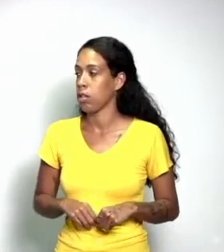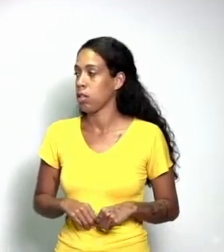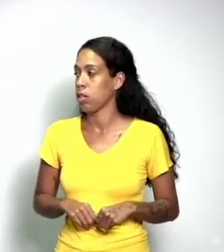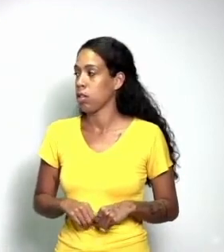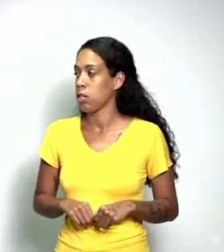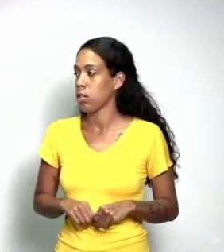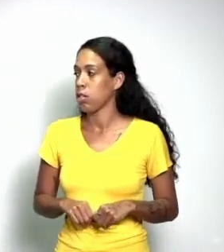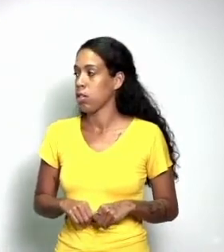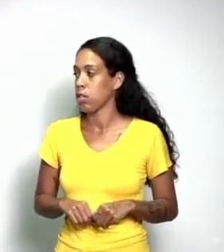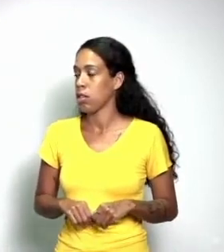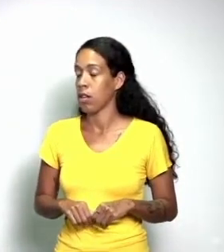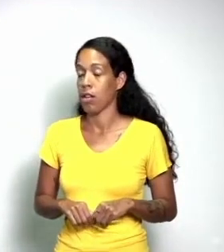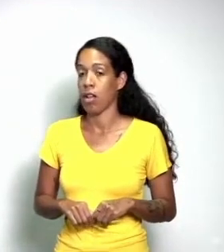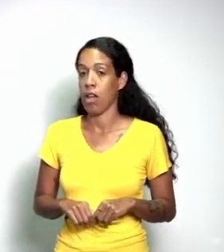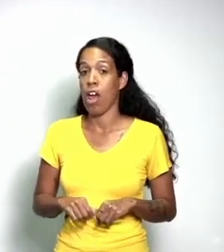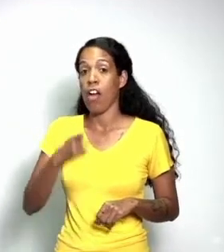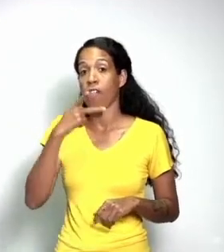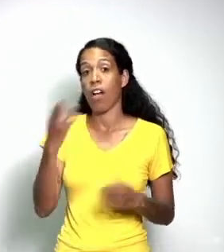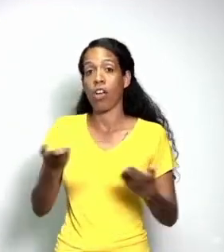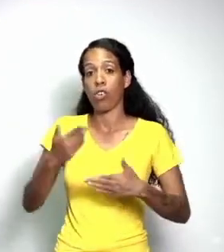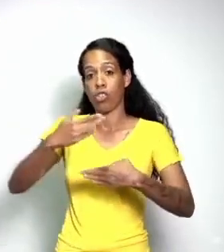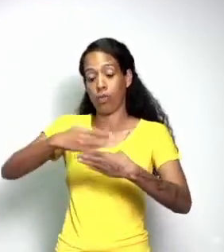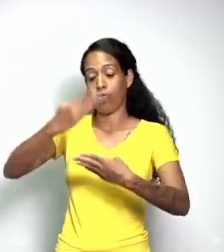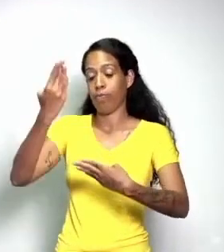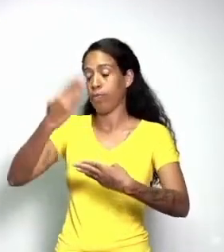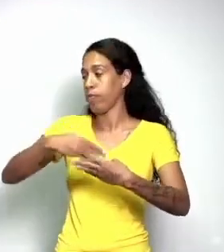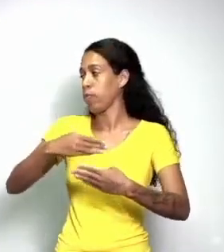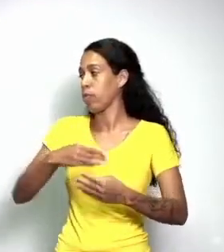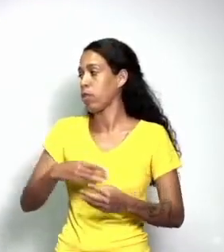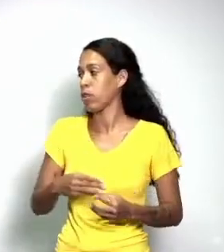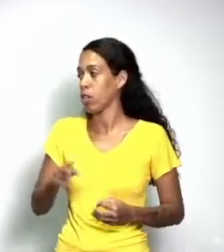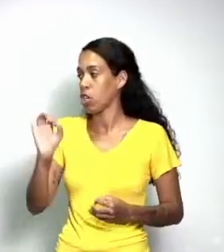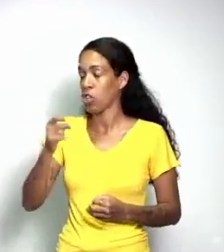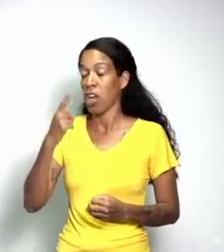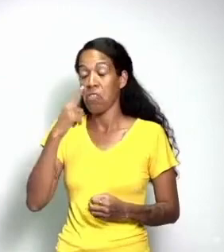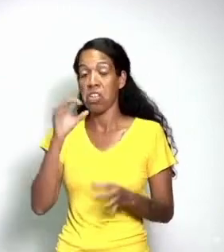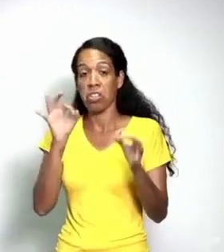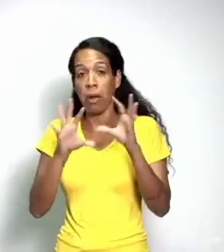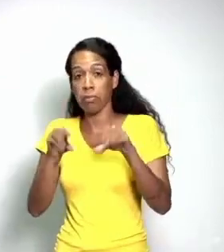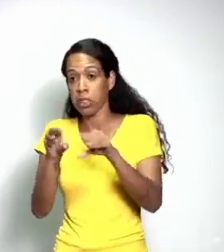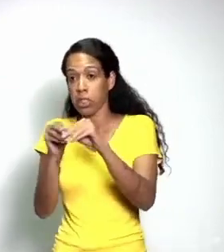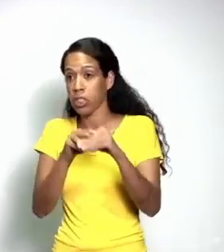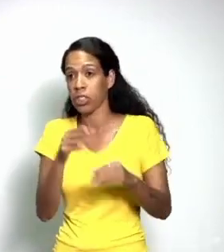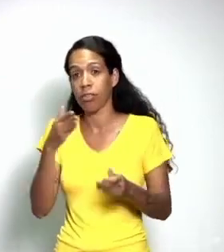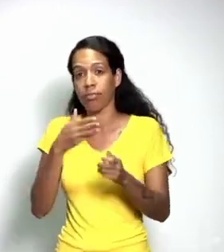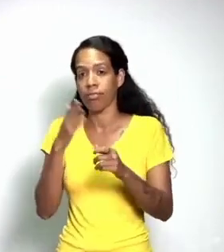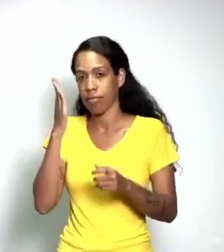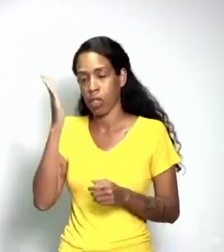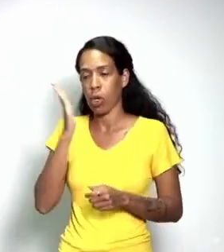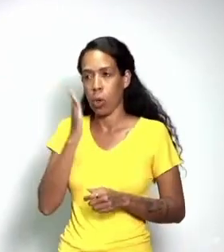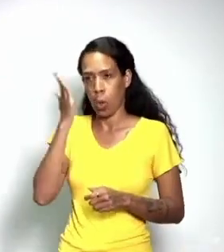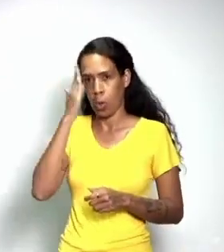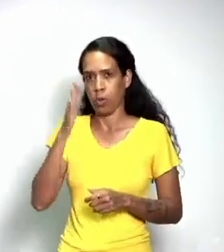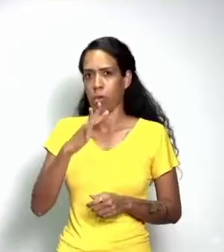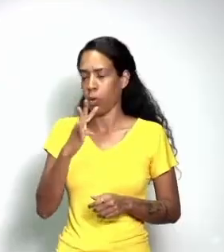Bom, vou falar de claquete. Todo mundo já viu, já mexeu, já teve acesso.